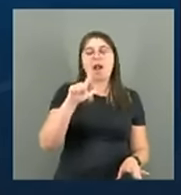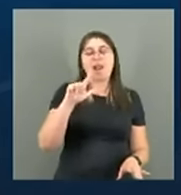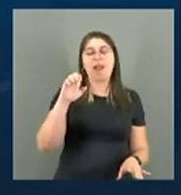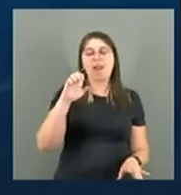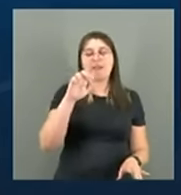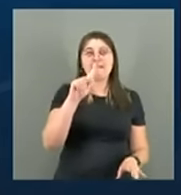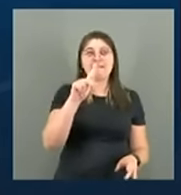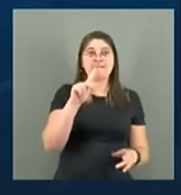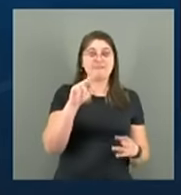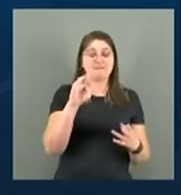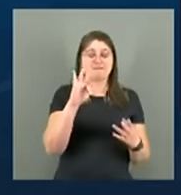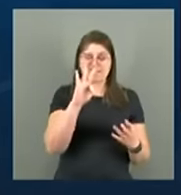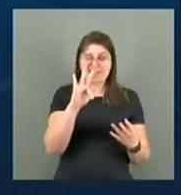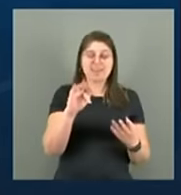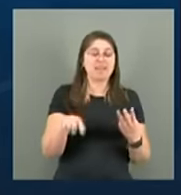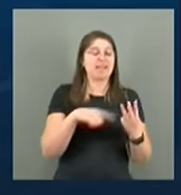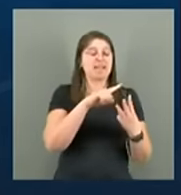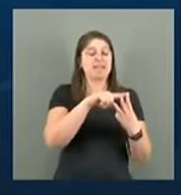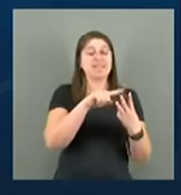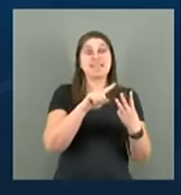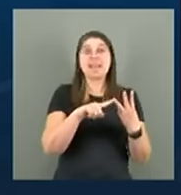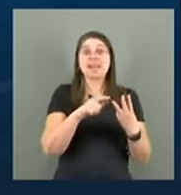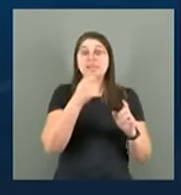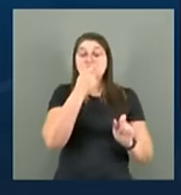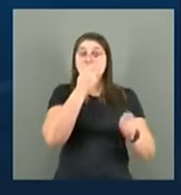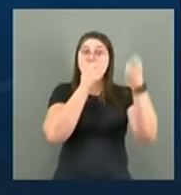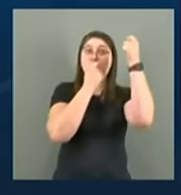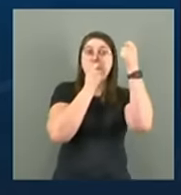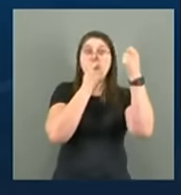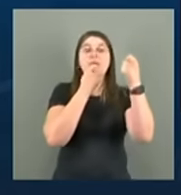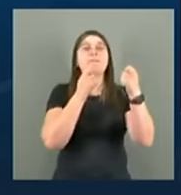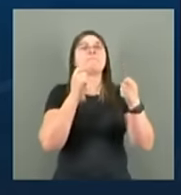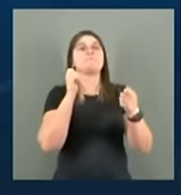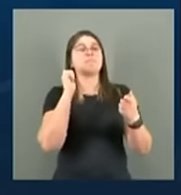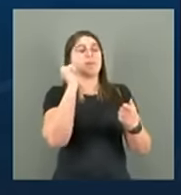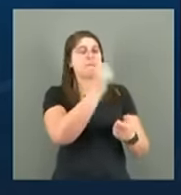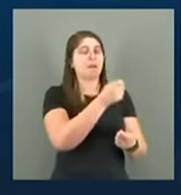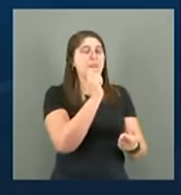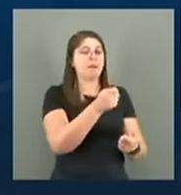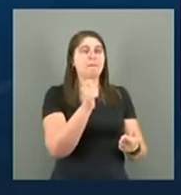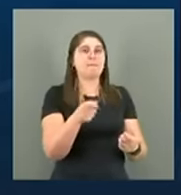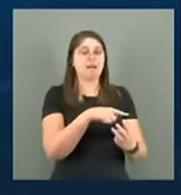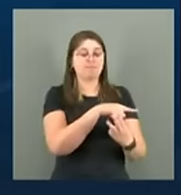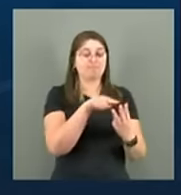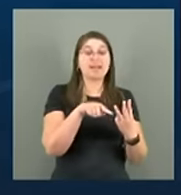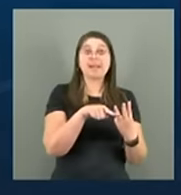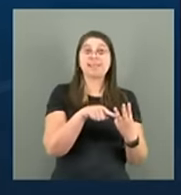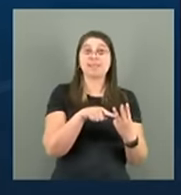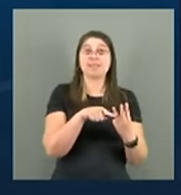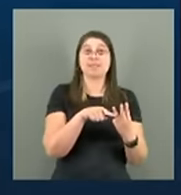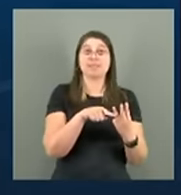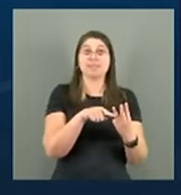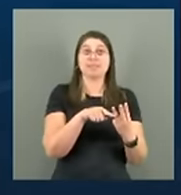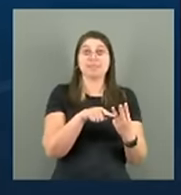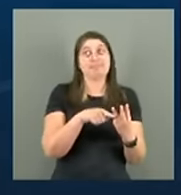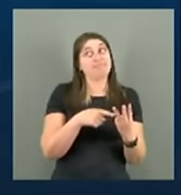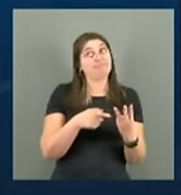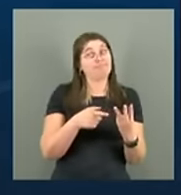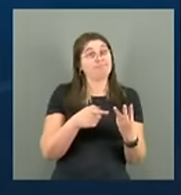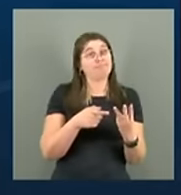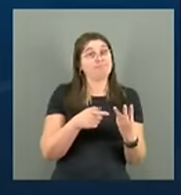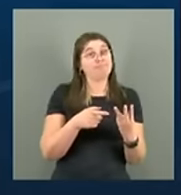Três jogadores, cada um para tomar um cartão. E por causa de um cartão que o Baume veio não tomar, ele